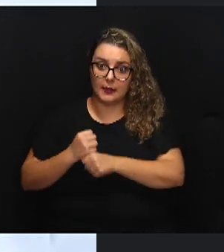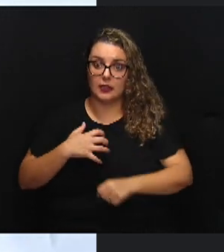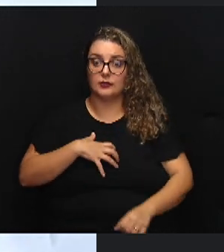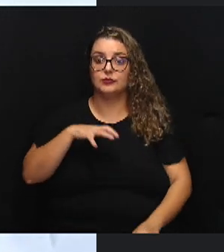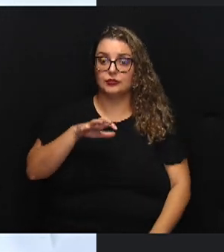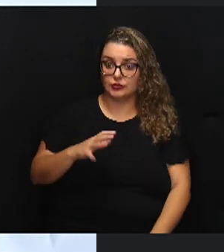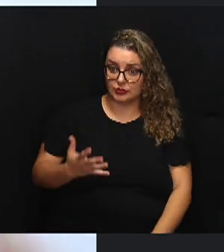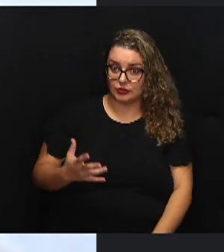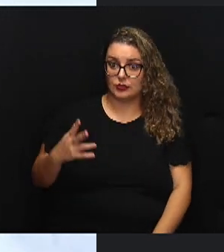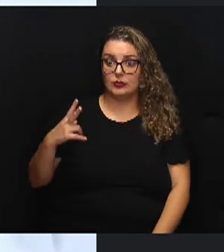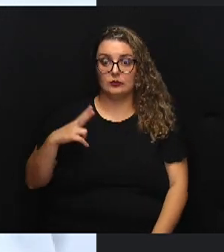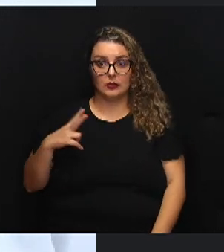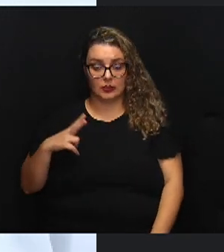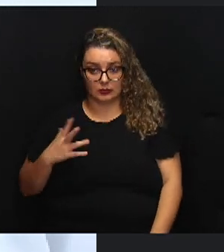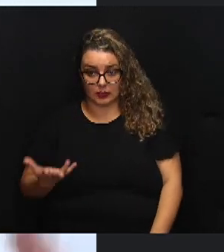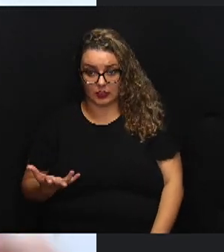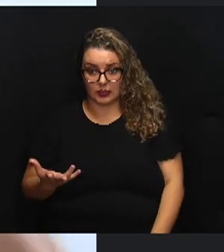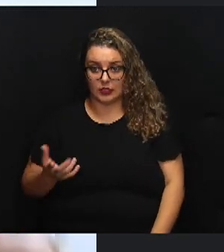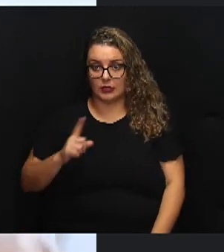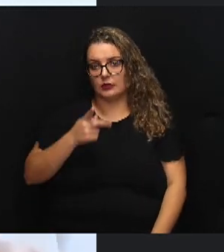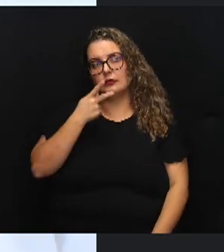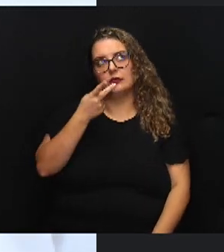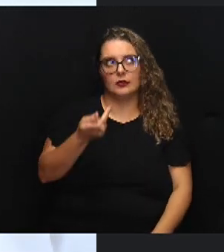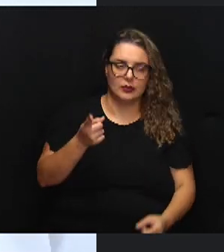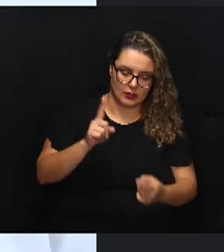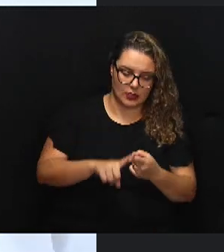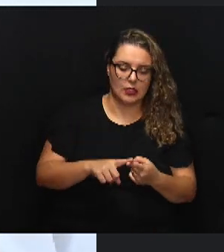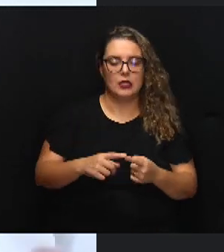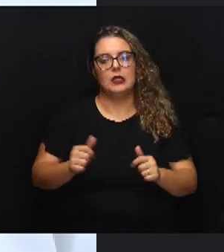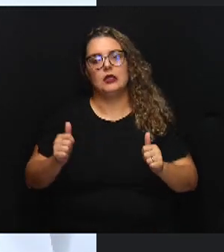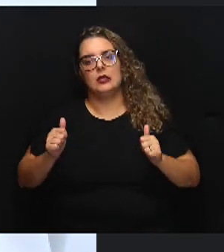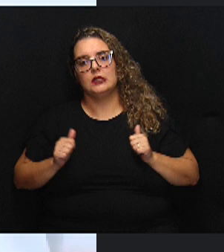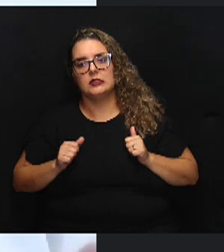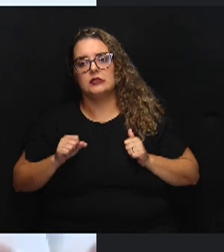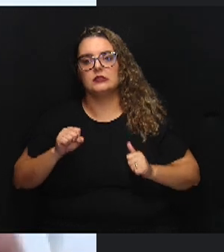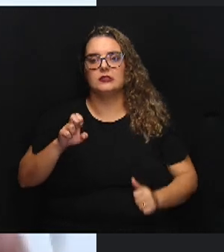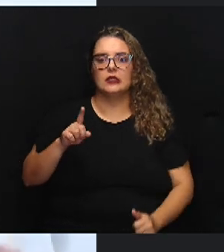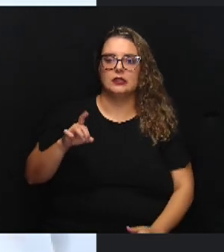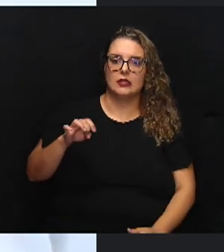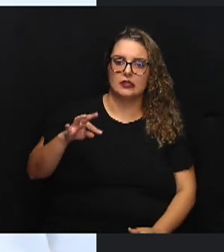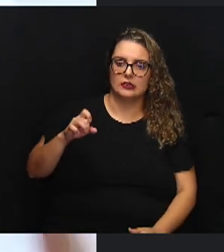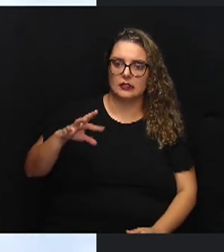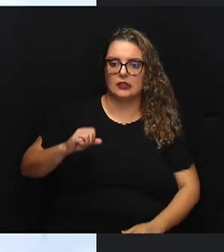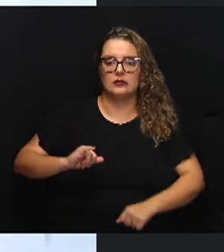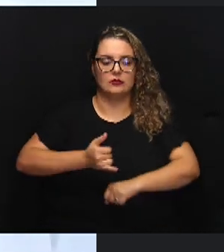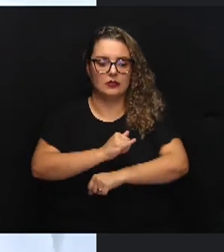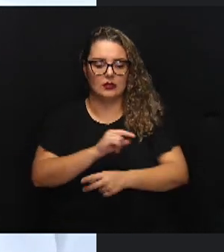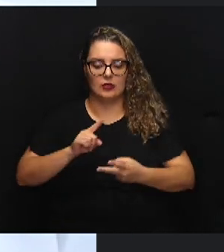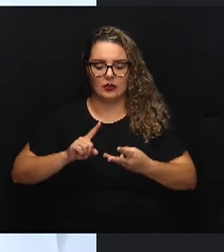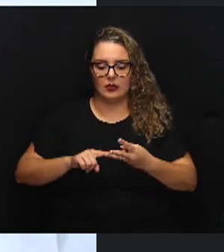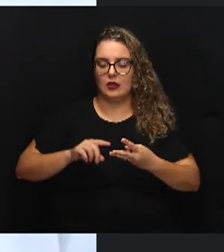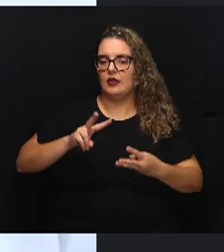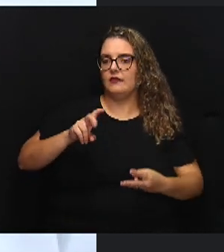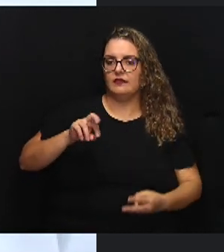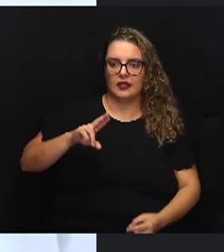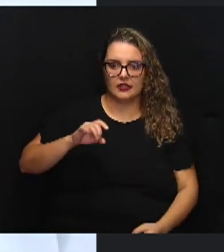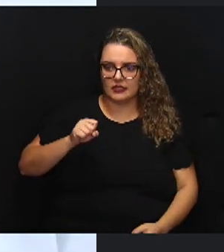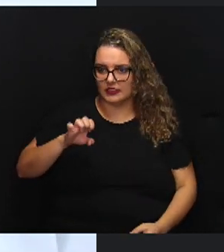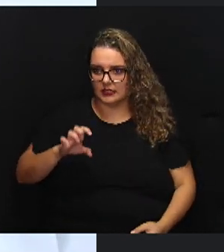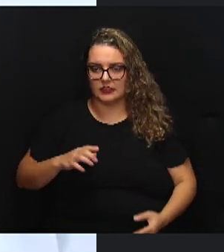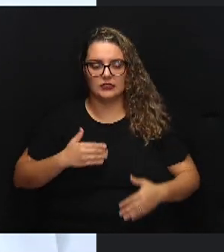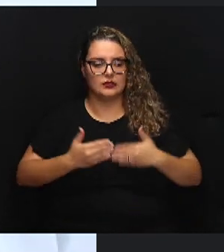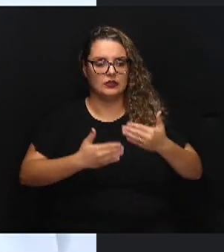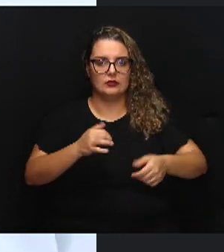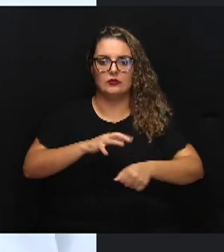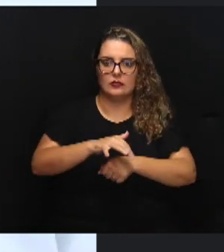condições pessoais. Então, vou repetir aqui: sedentarismo, obesidade, varizes, um processo inflamatório